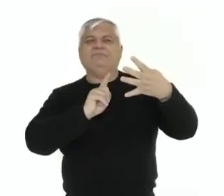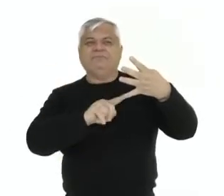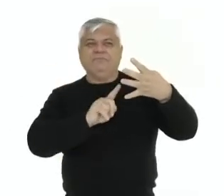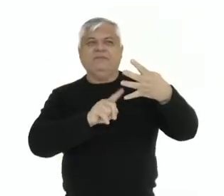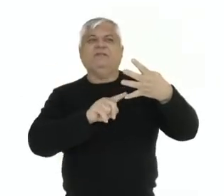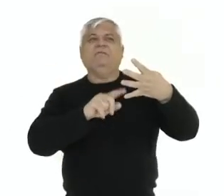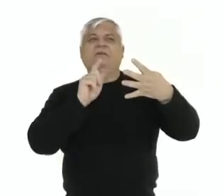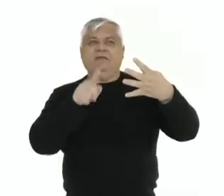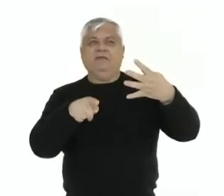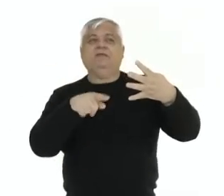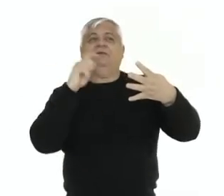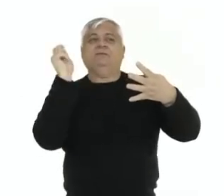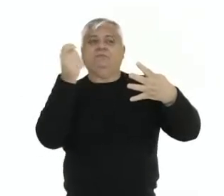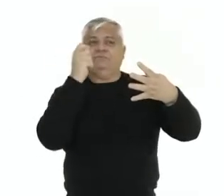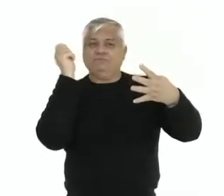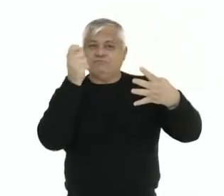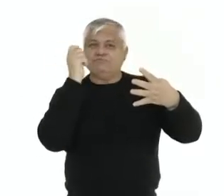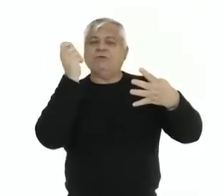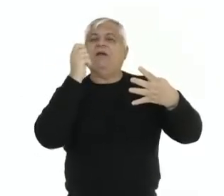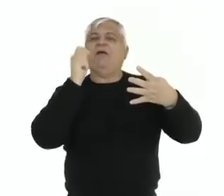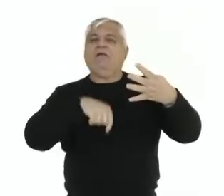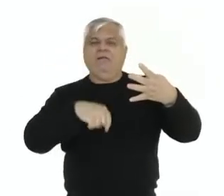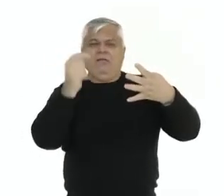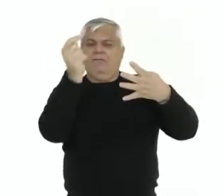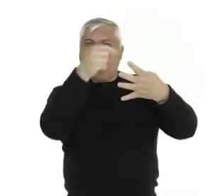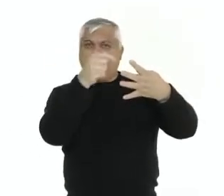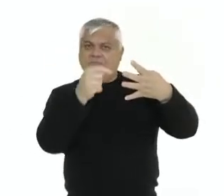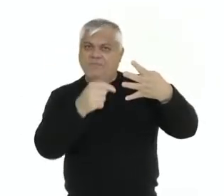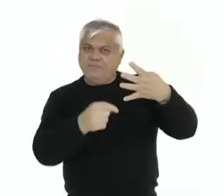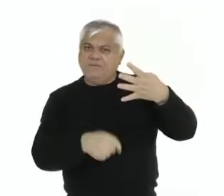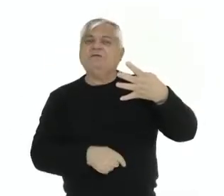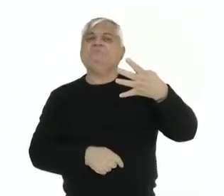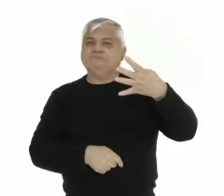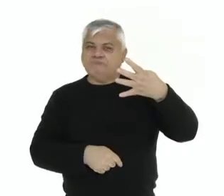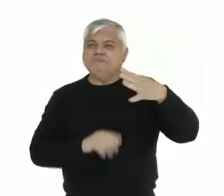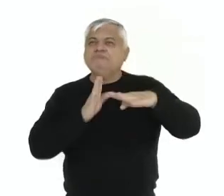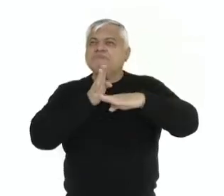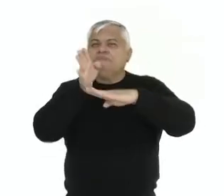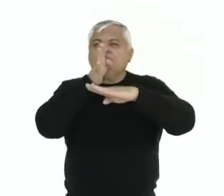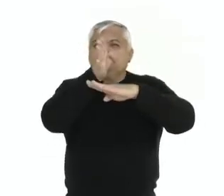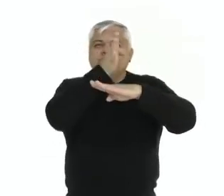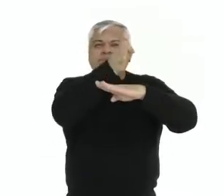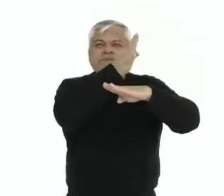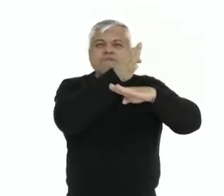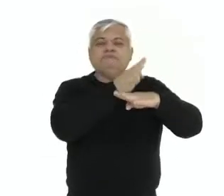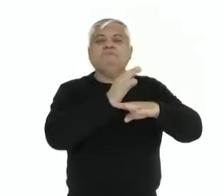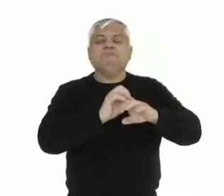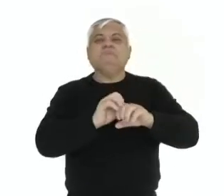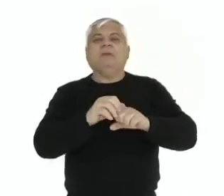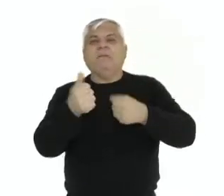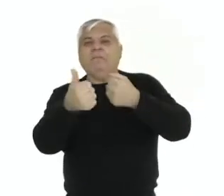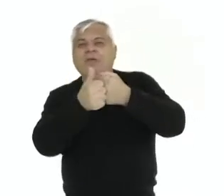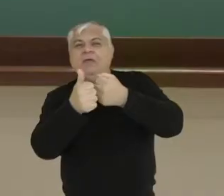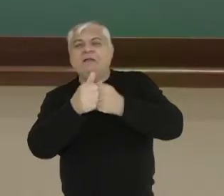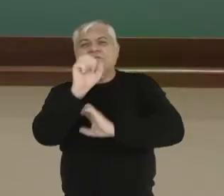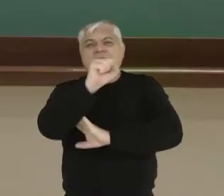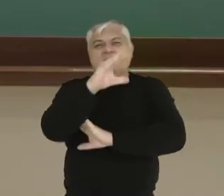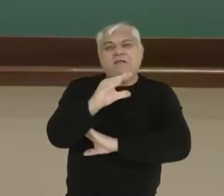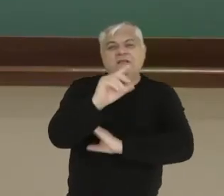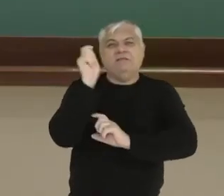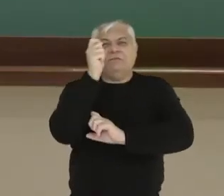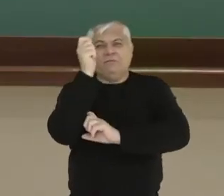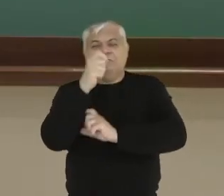como o malês também na Bahia, e a farroupilha no Rio Grande do Sul, Santa Catarina, chegando aí bem próximo do Paraná. E